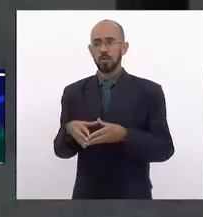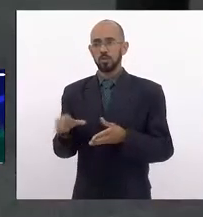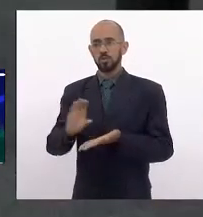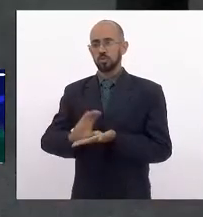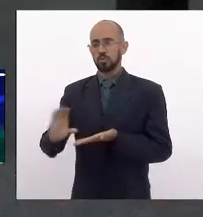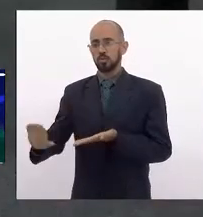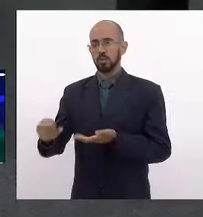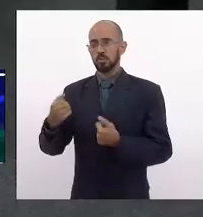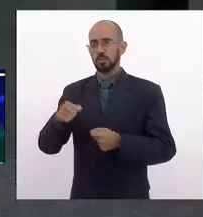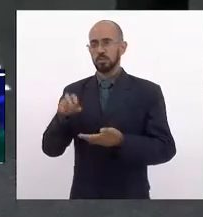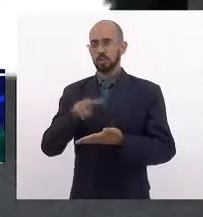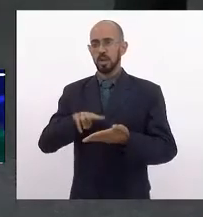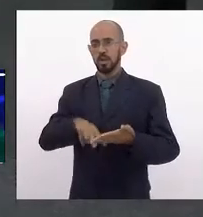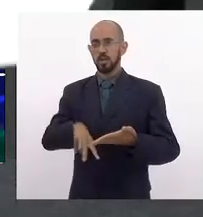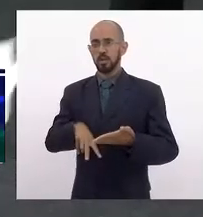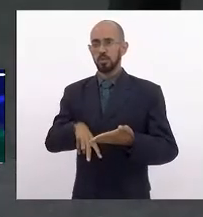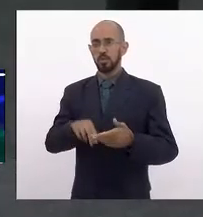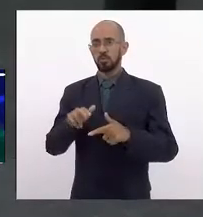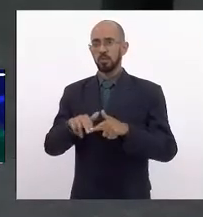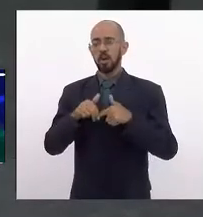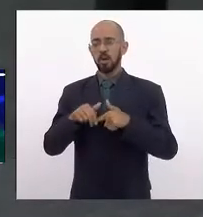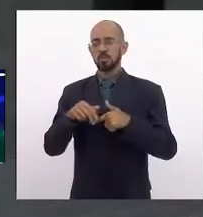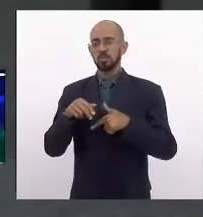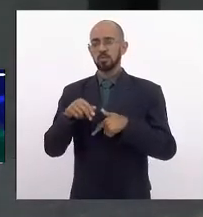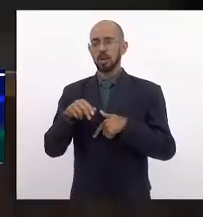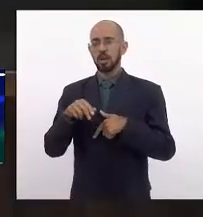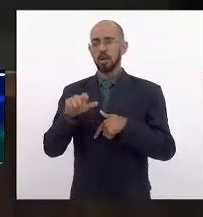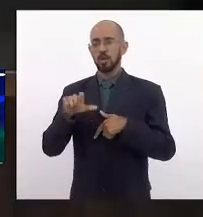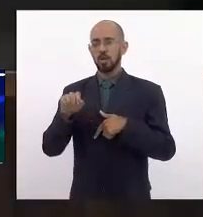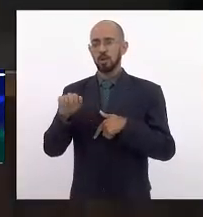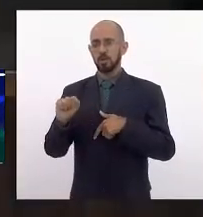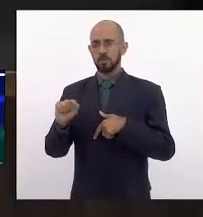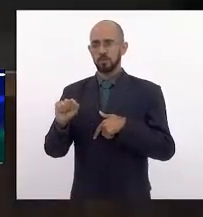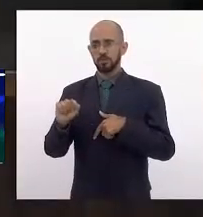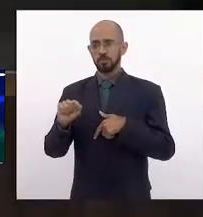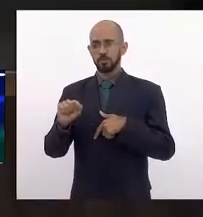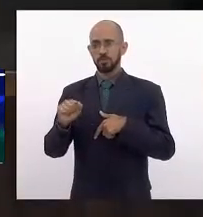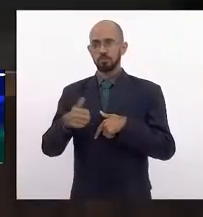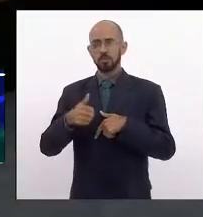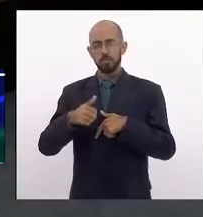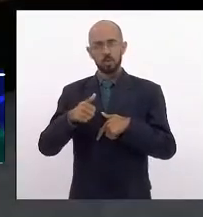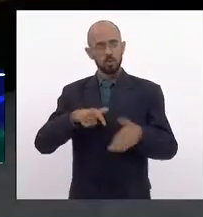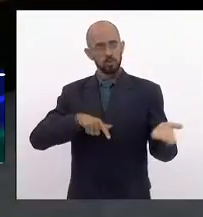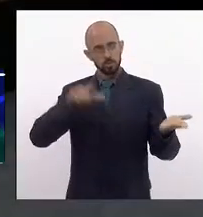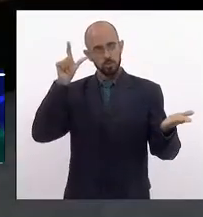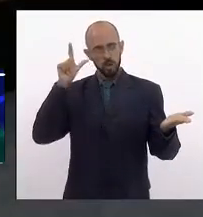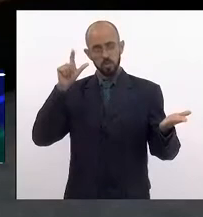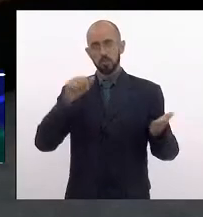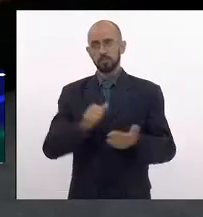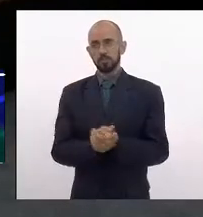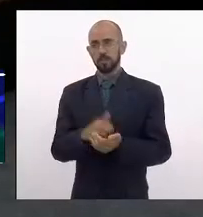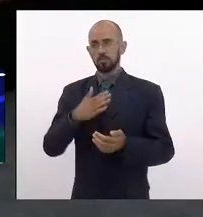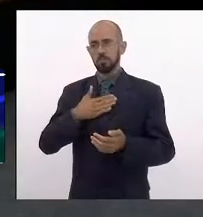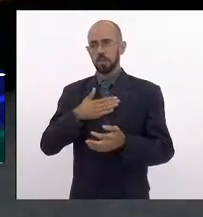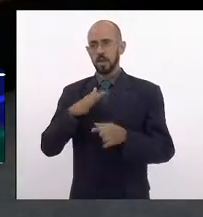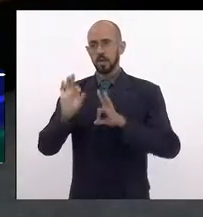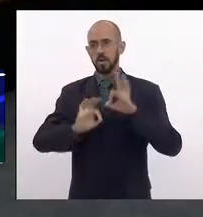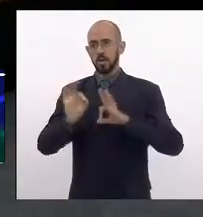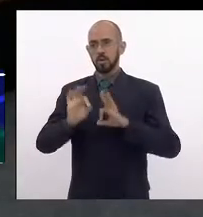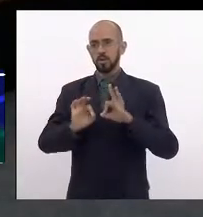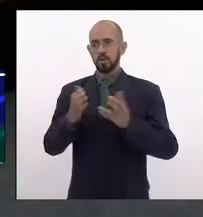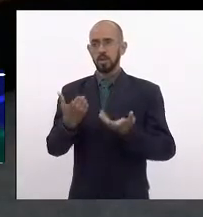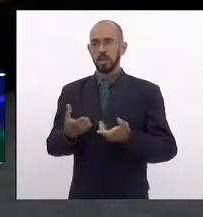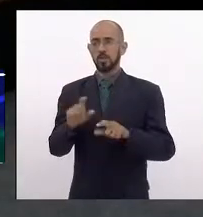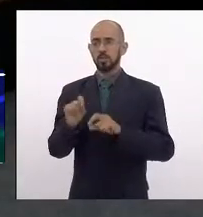para ser lido senão por conta da perua e daqui da loja deixa eu devo dá pra fazer questão de qualquer jeito de ordem eu queria quero inclusive